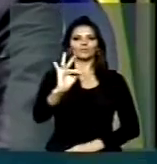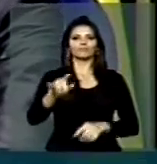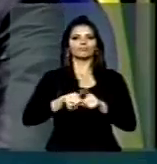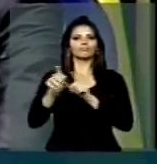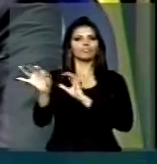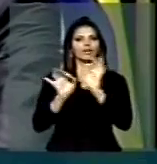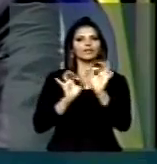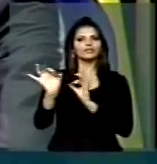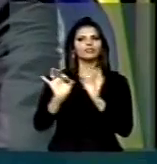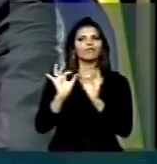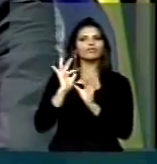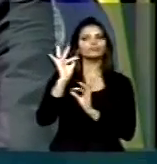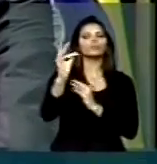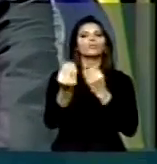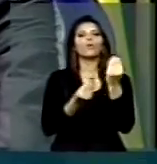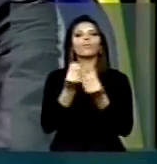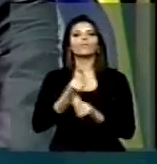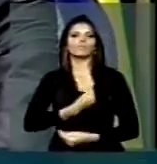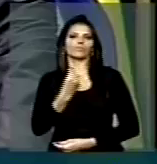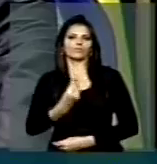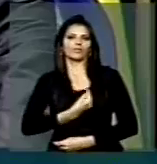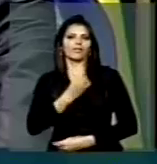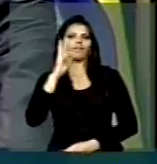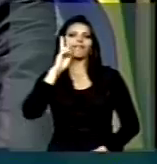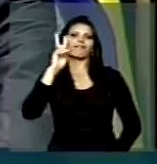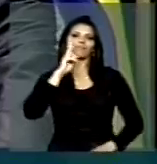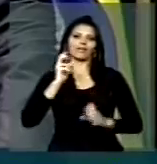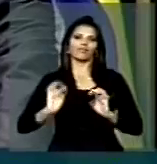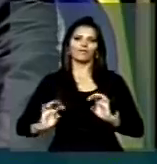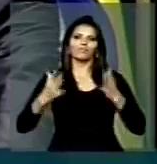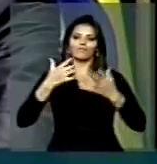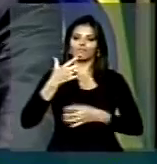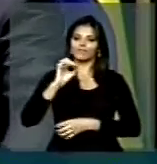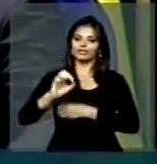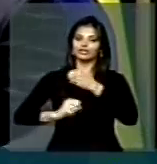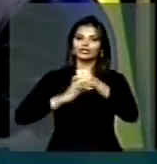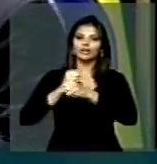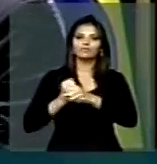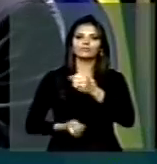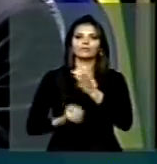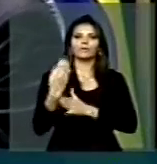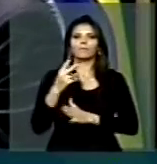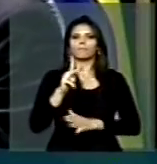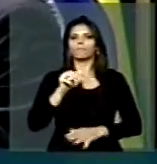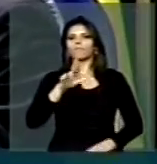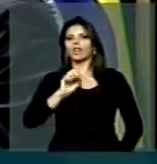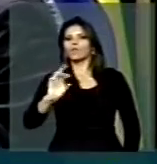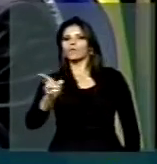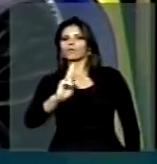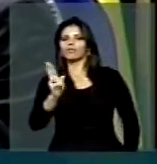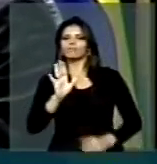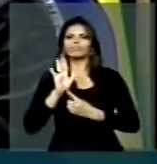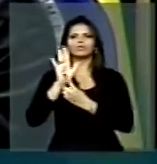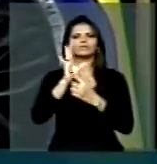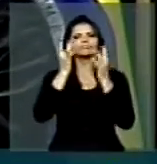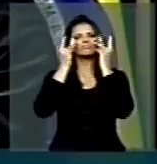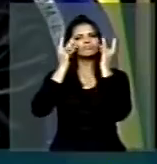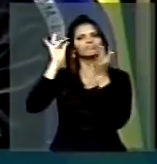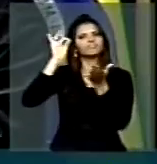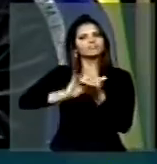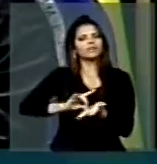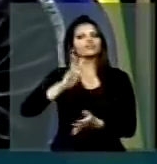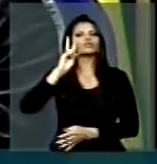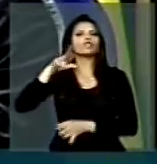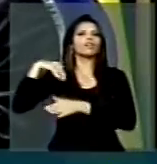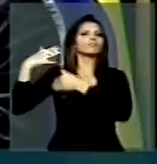planejar como chegar lá. Lembrar e comemorar o aniversário de 20 anos do Plano Real é demonstrar com as evidências históricas o que